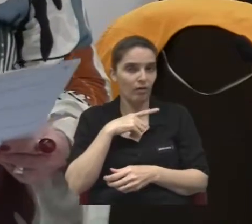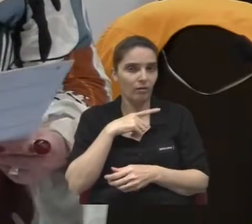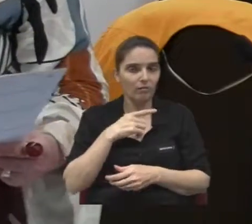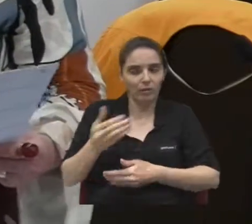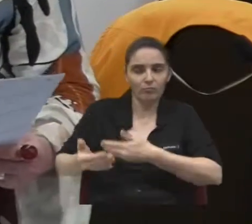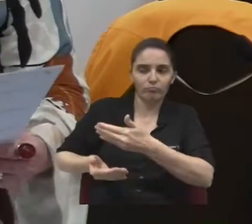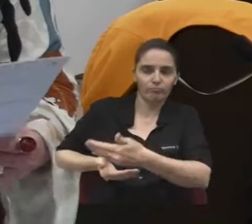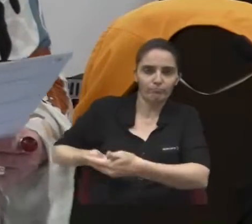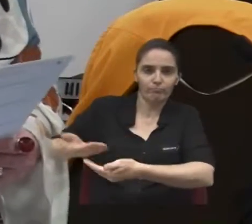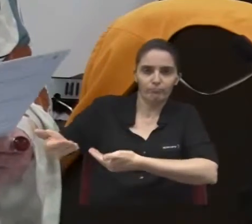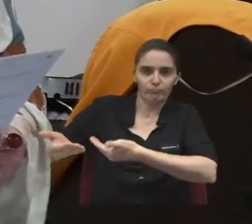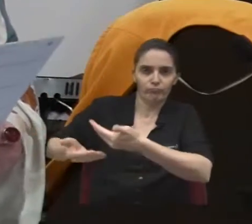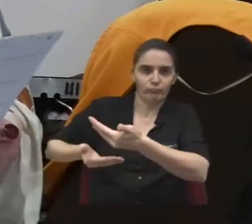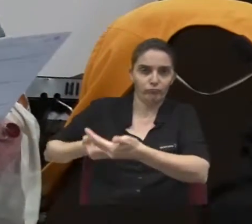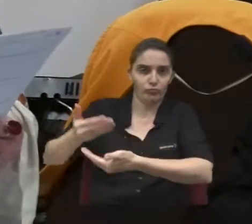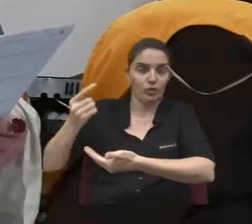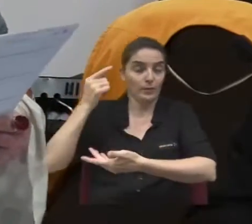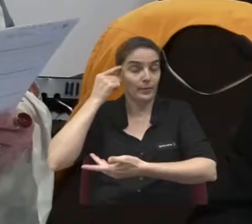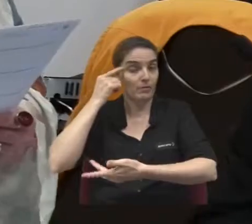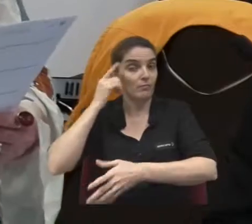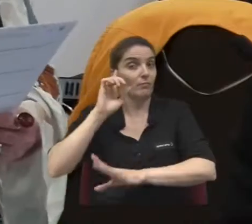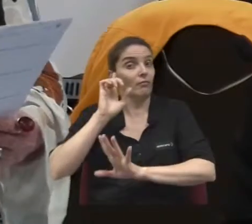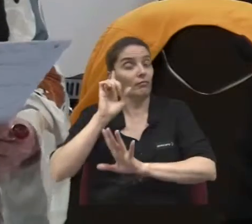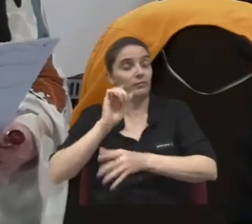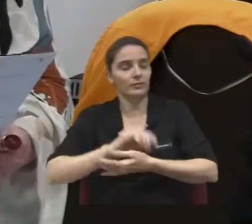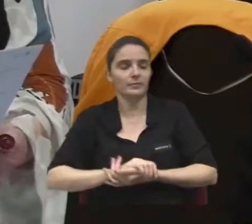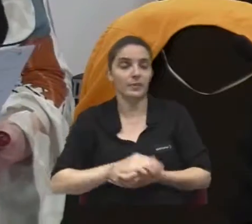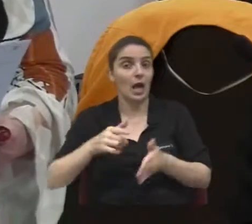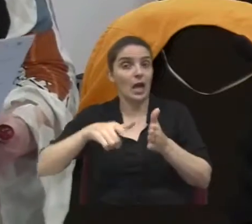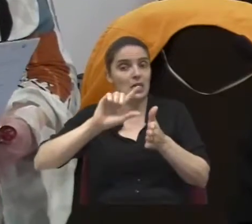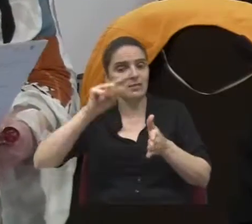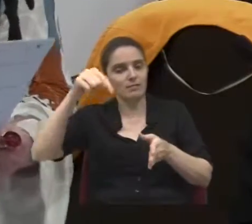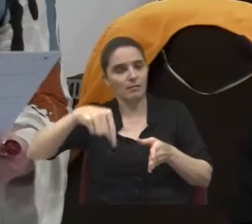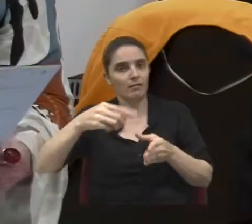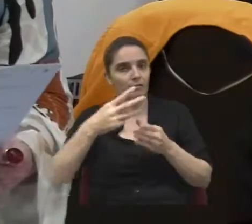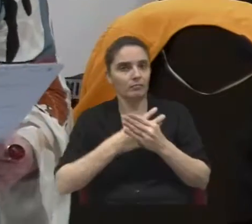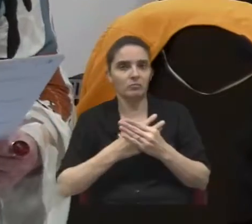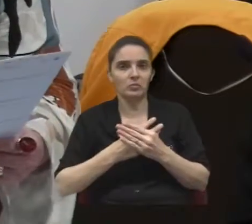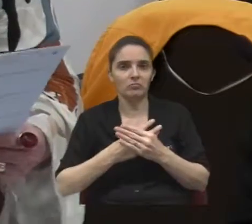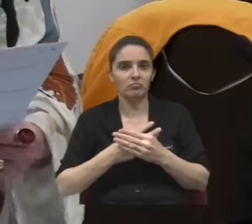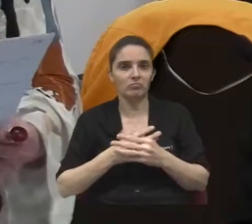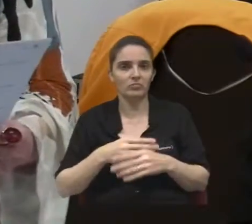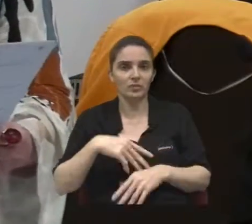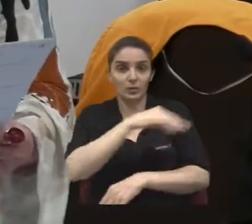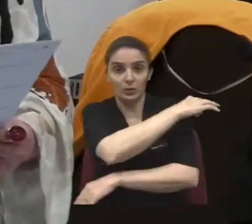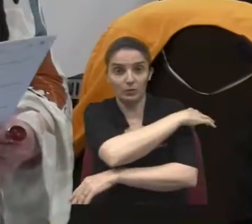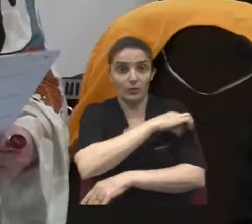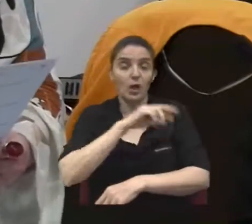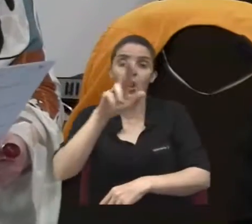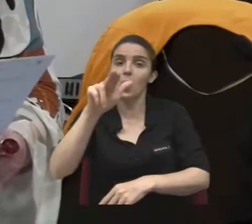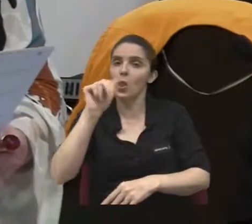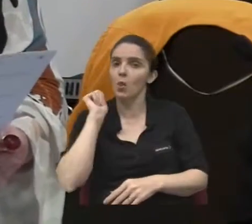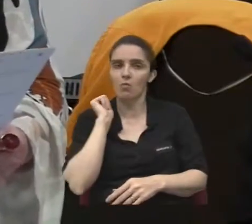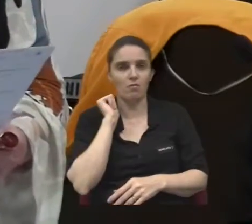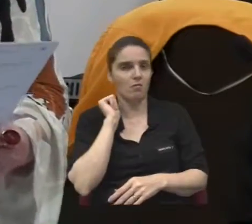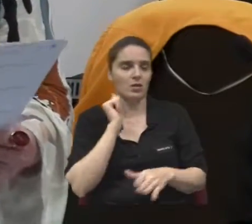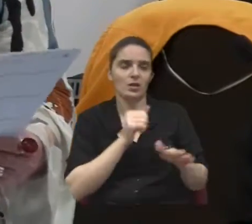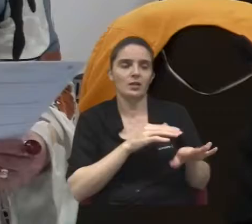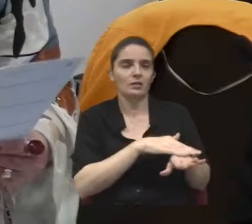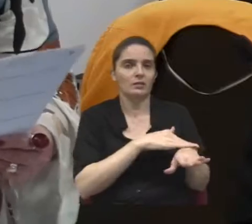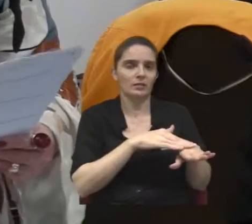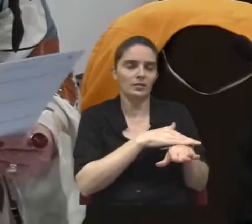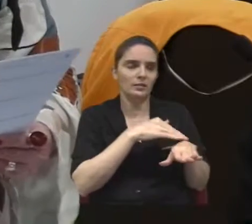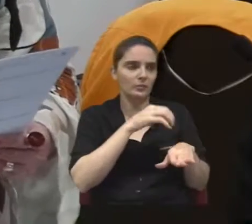antes de vir aqui para a sessão. Ele nunca procurou Silvio e nunca quis saber do assunto. Eu